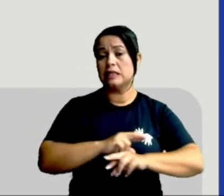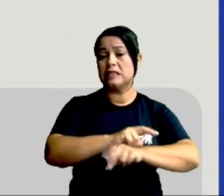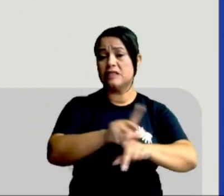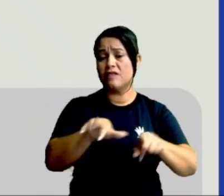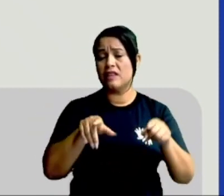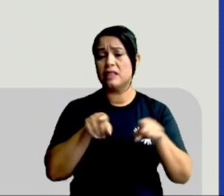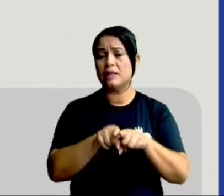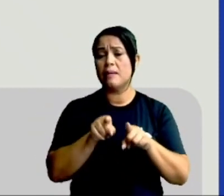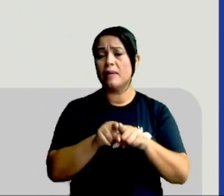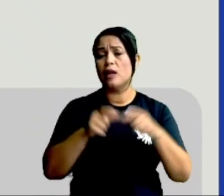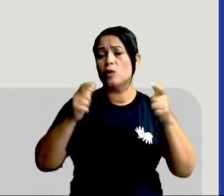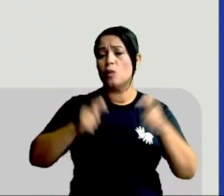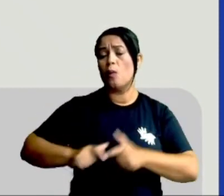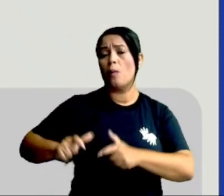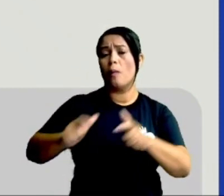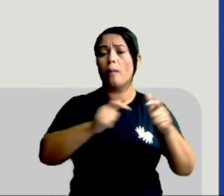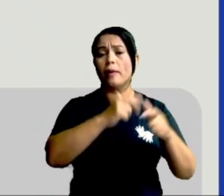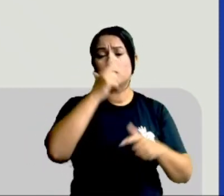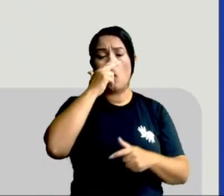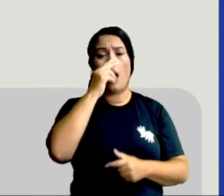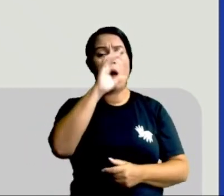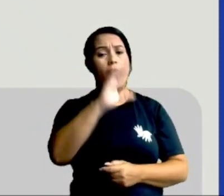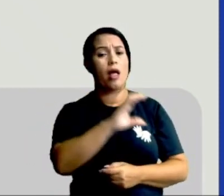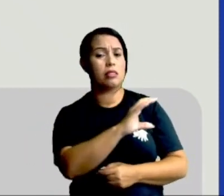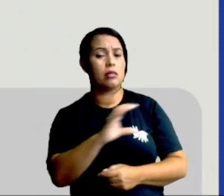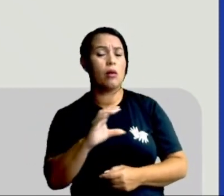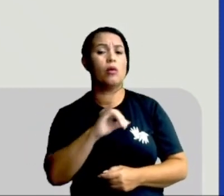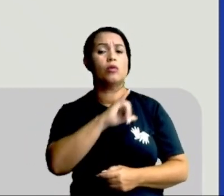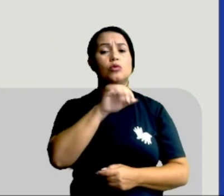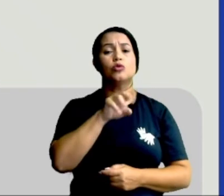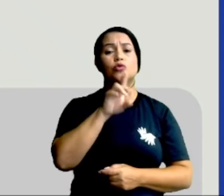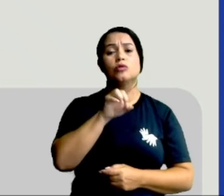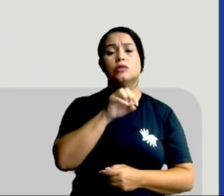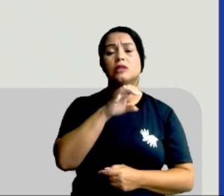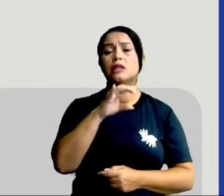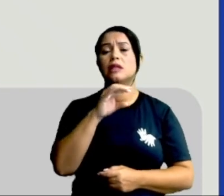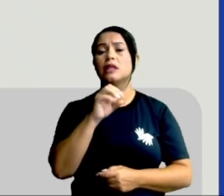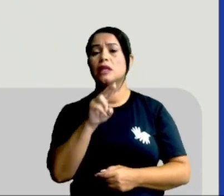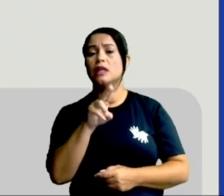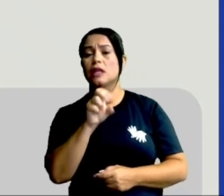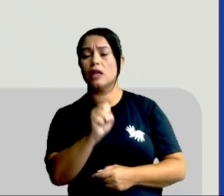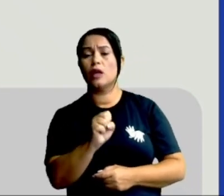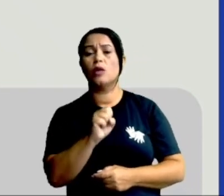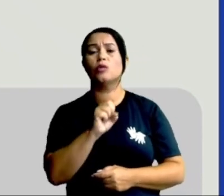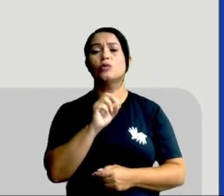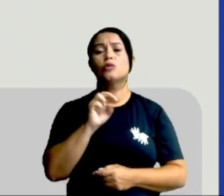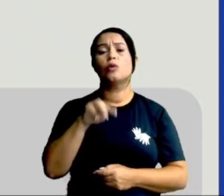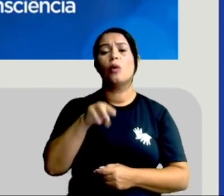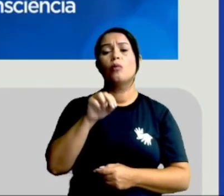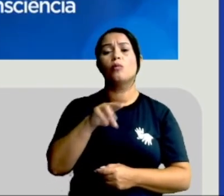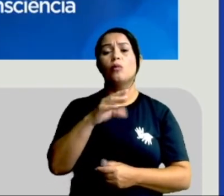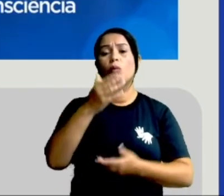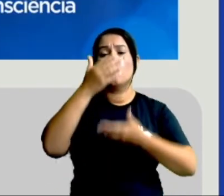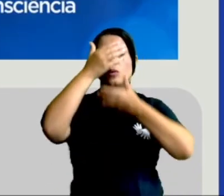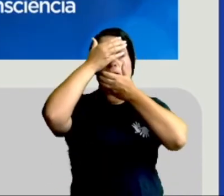coabitando em um mesmo território, como católicos, judeus, muçulmanos, hindus e etc.